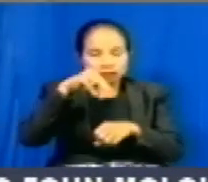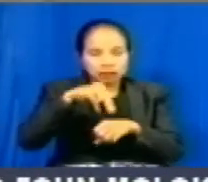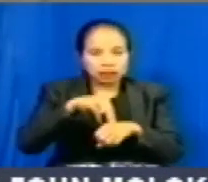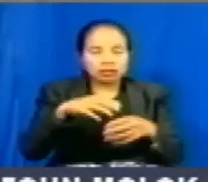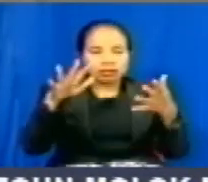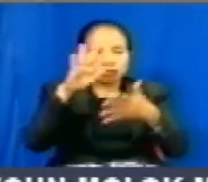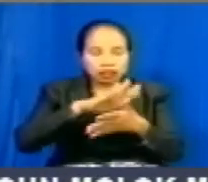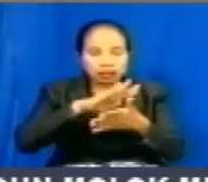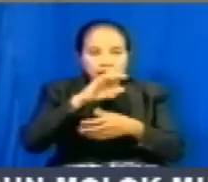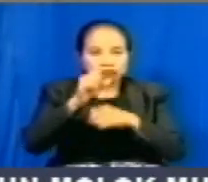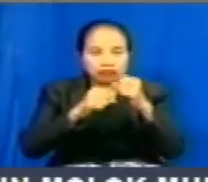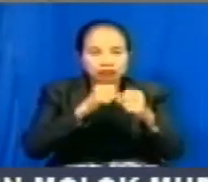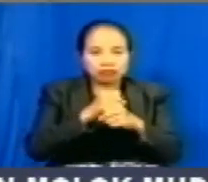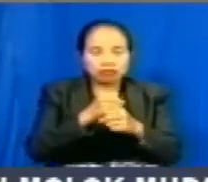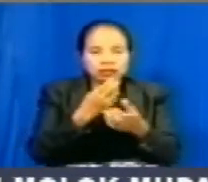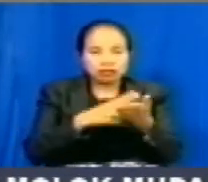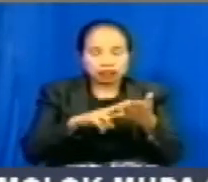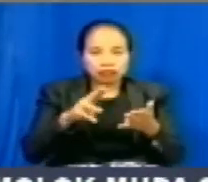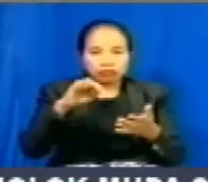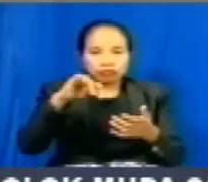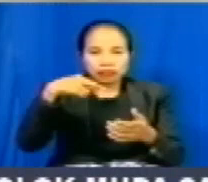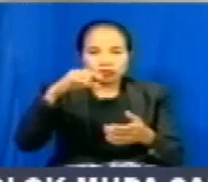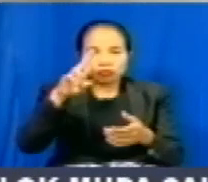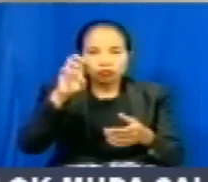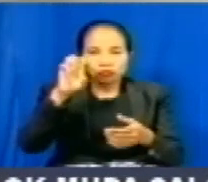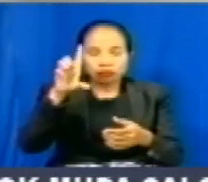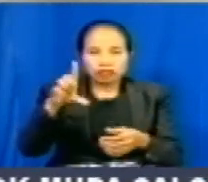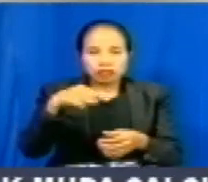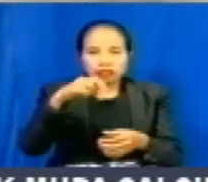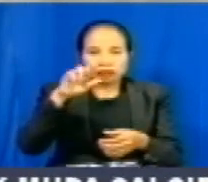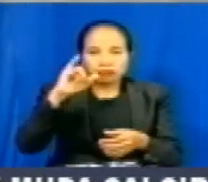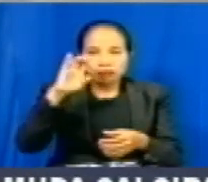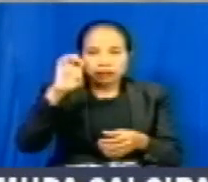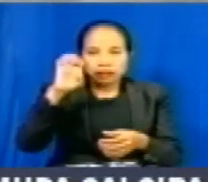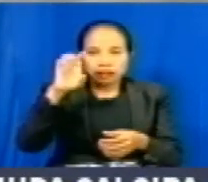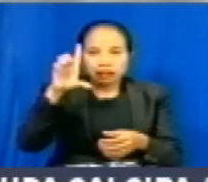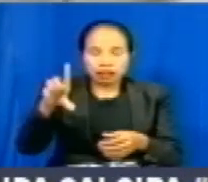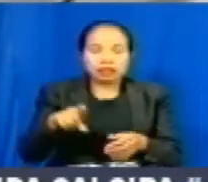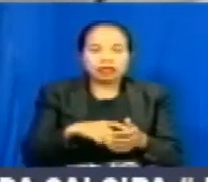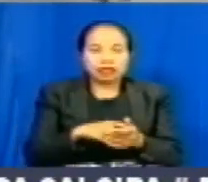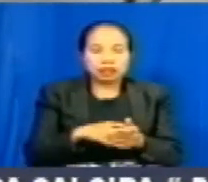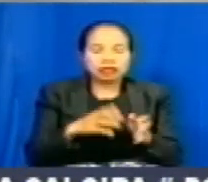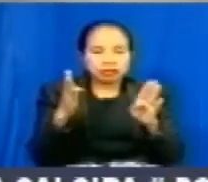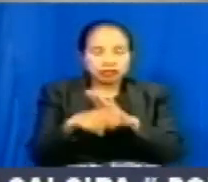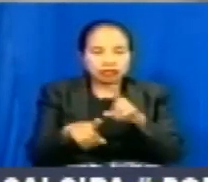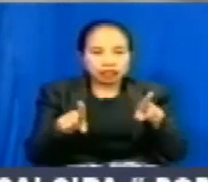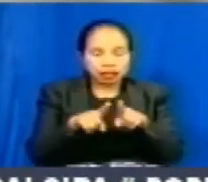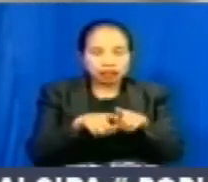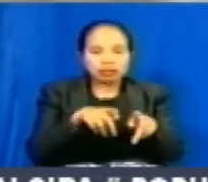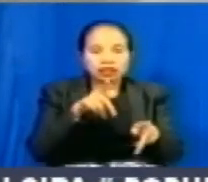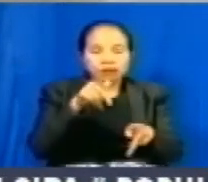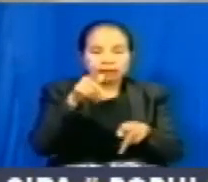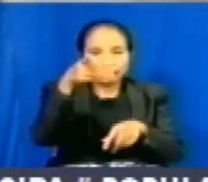comemoração aniversário de Santo Miguel, Gabriel no Rafael, nebesai hanesan maromak ni manuain ka